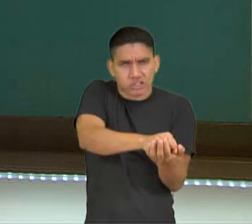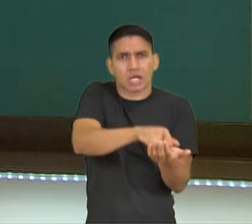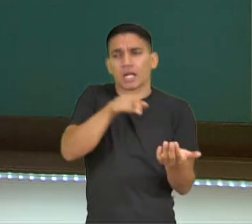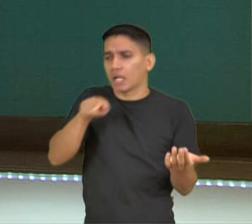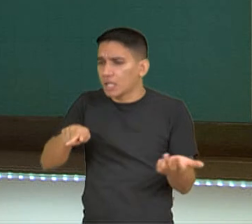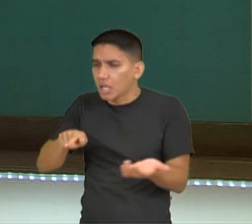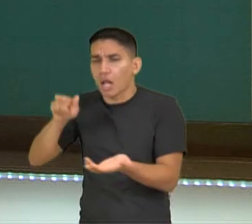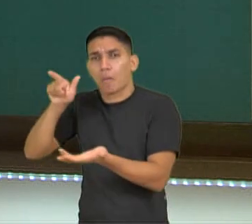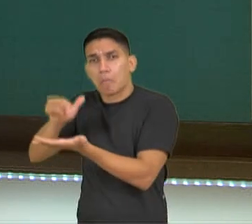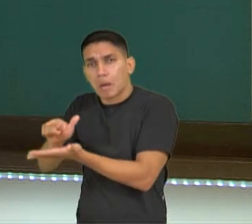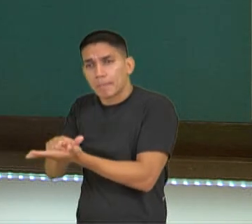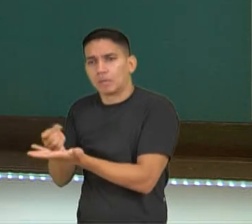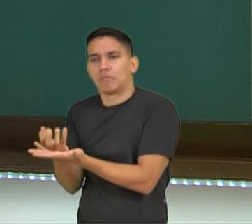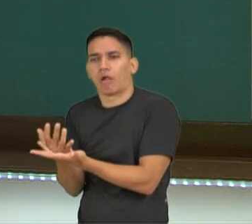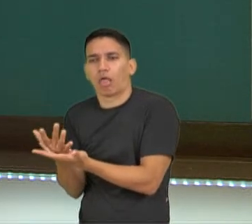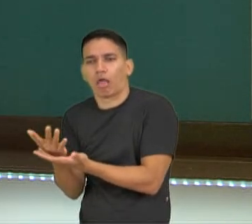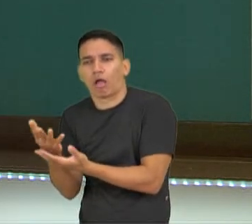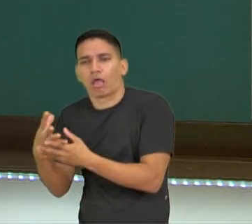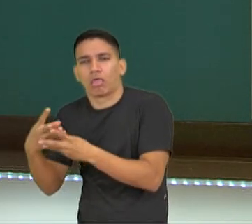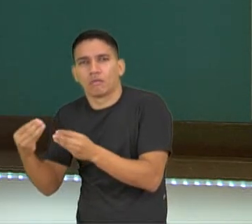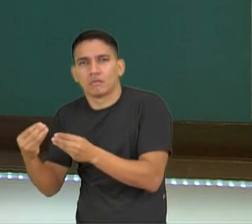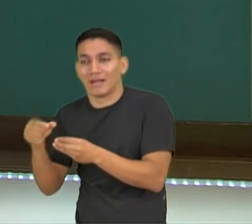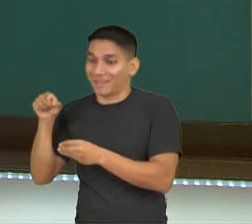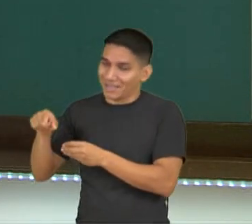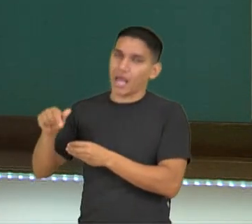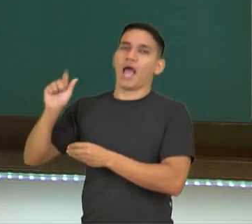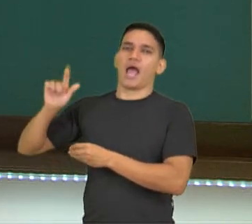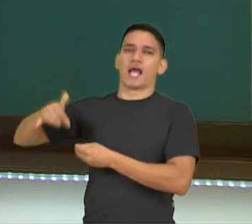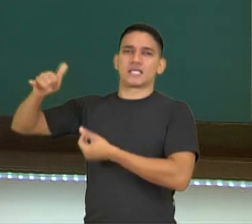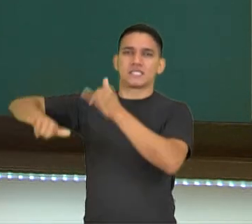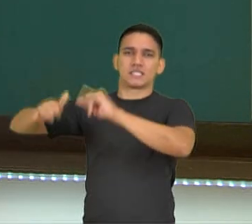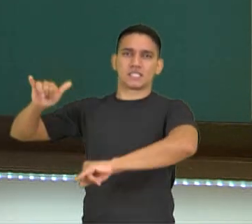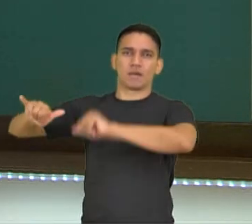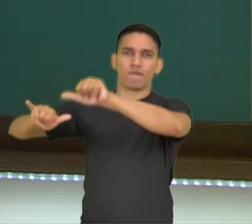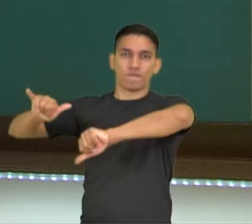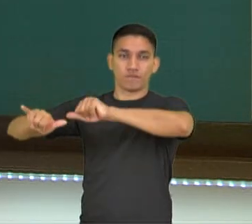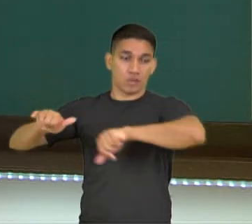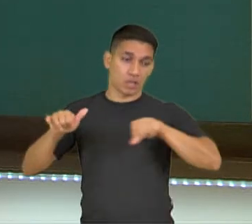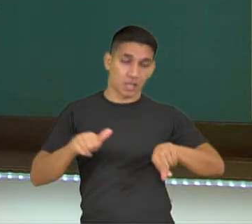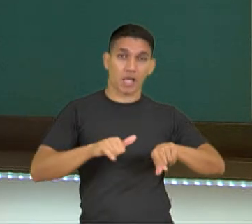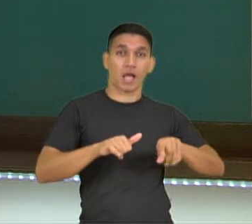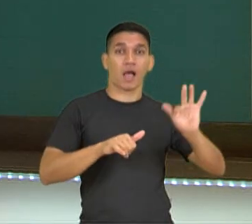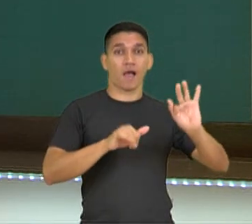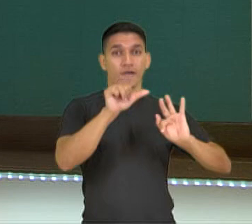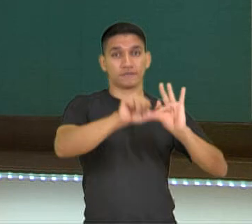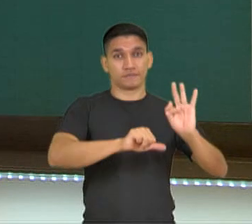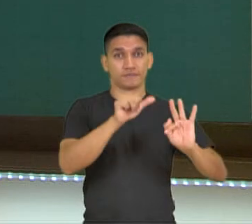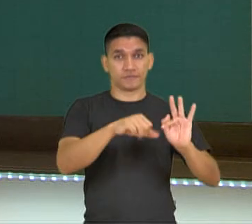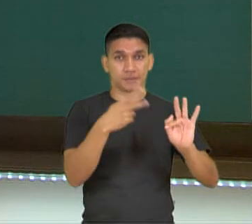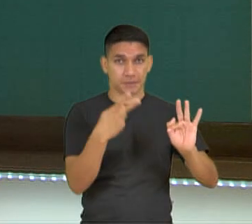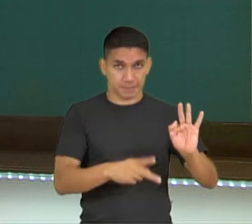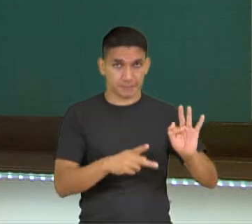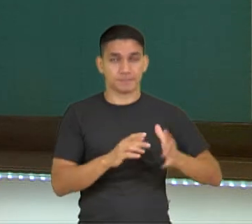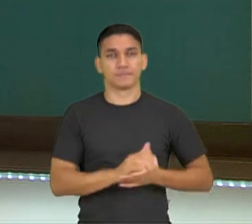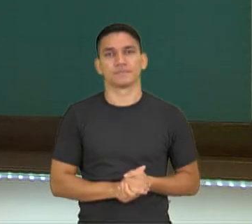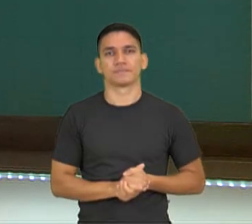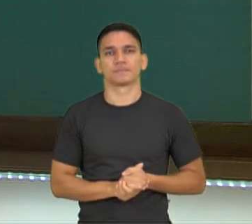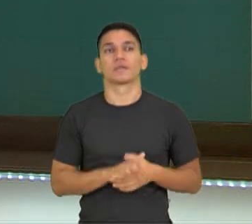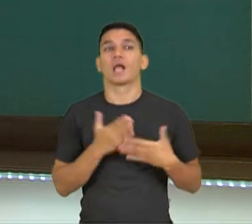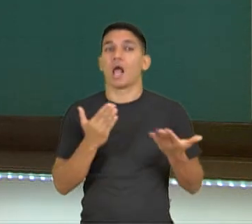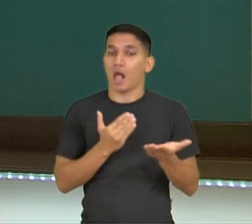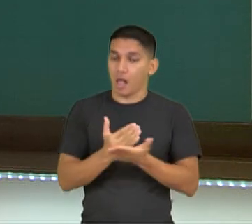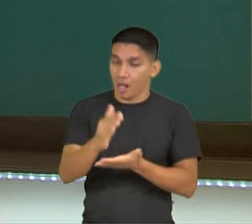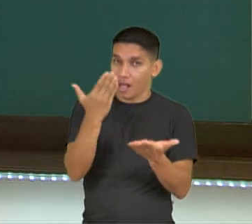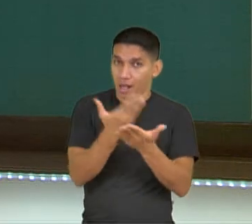queimada. Aqui é um fenômeno físico, aqui é um fenômeno químico, tá certo? E para esta aula, nós temos como